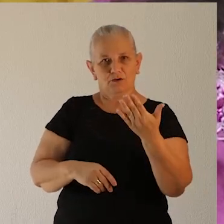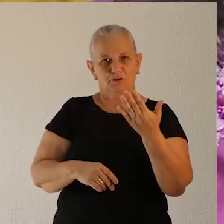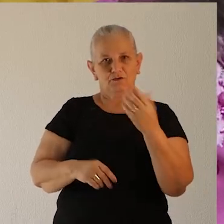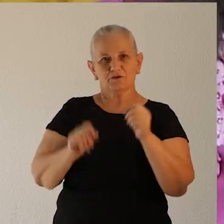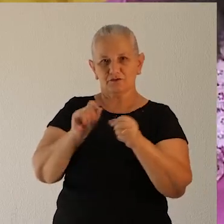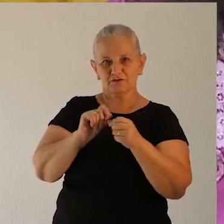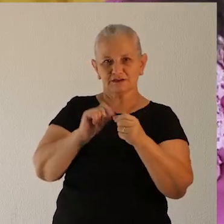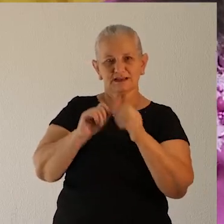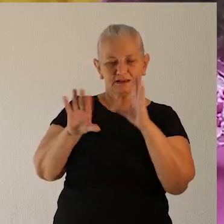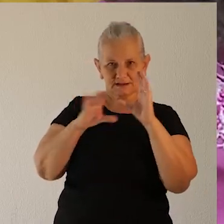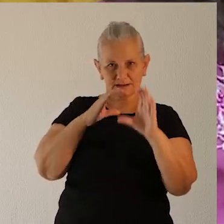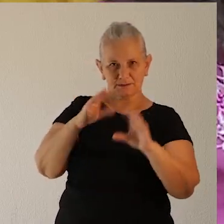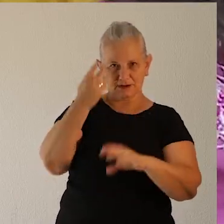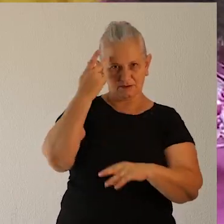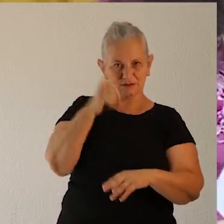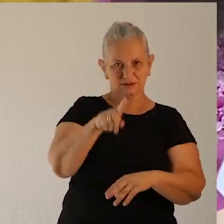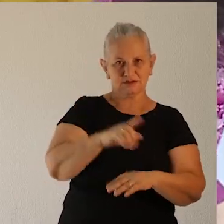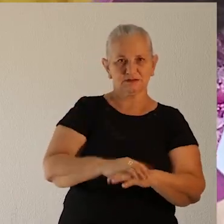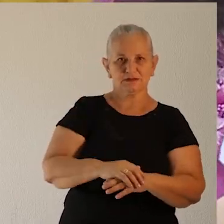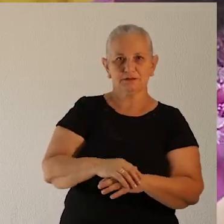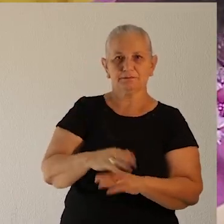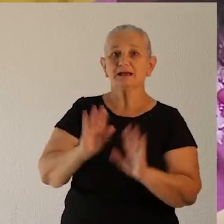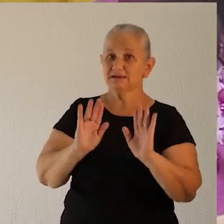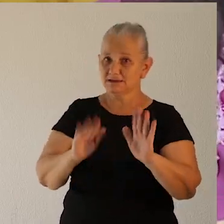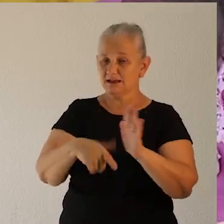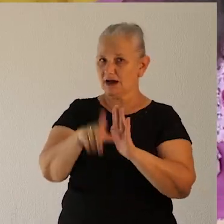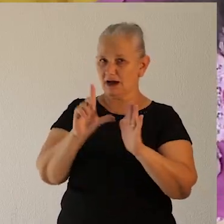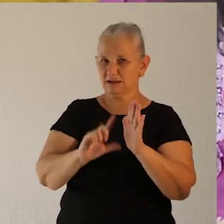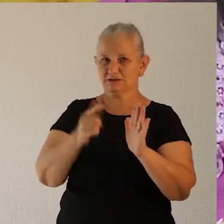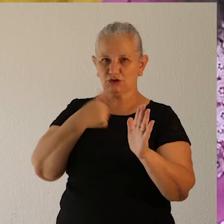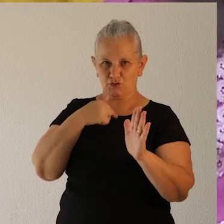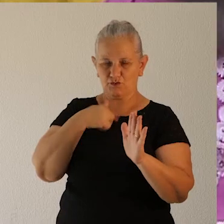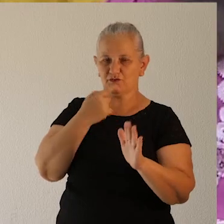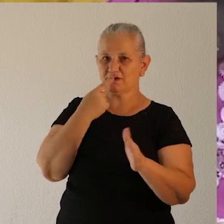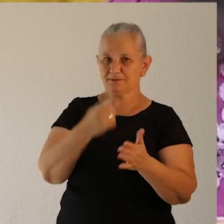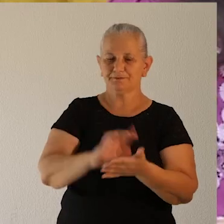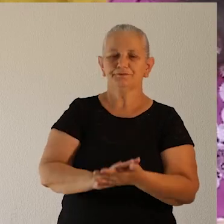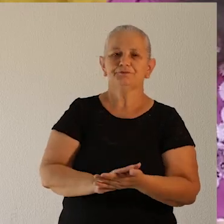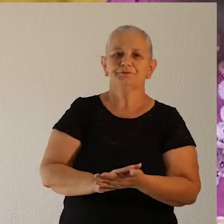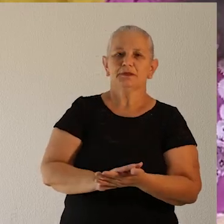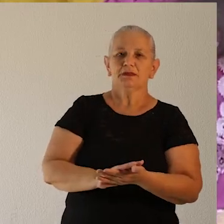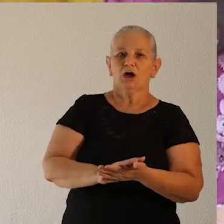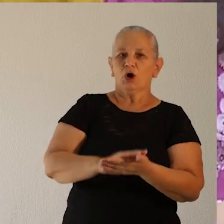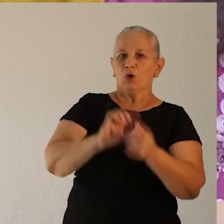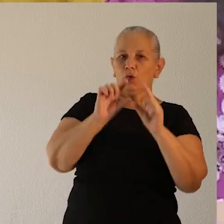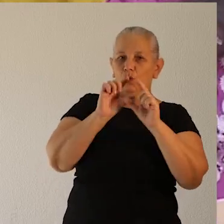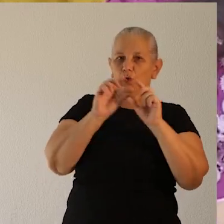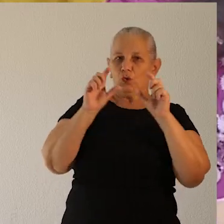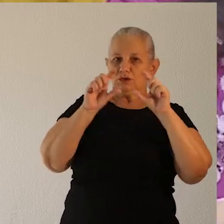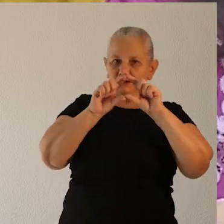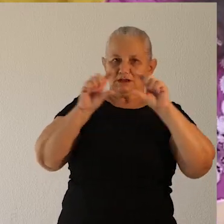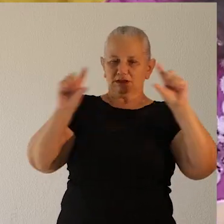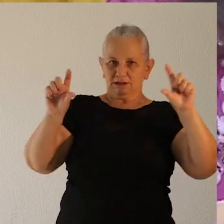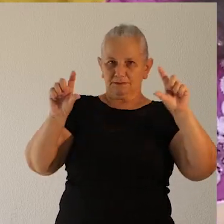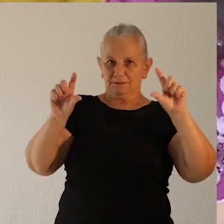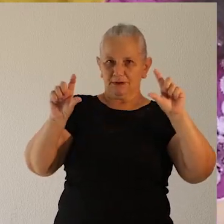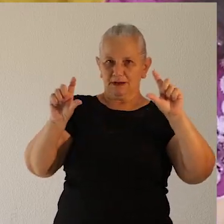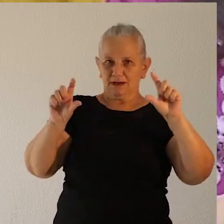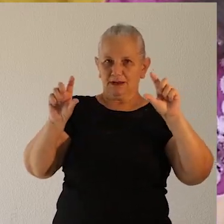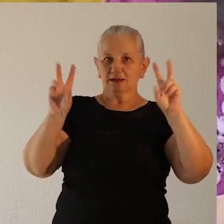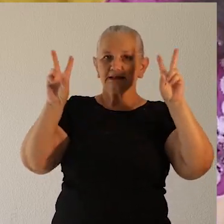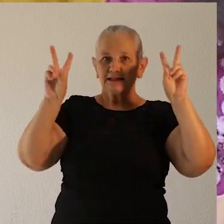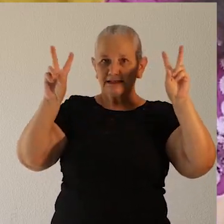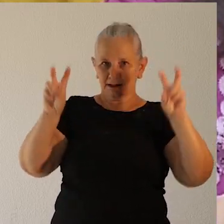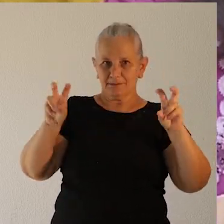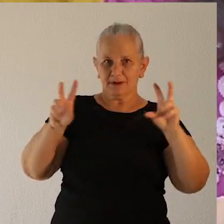né? É, agora eu vou falar dele, né? Então, o Pena, ele é fotógrafo profissional e ele, além disto, ele